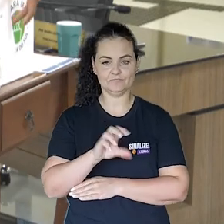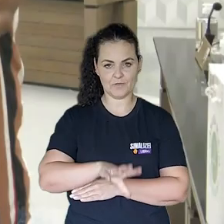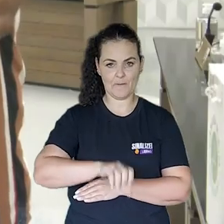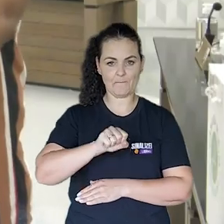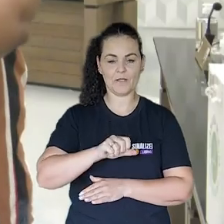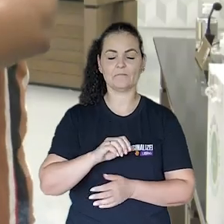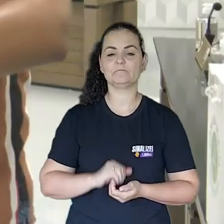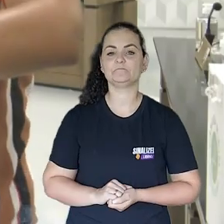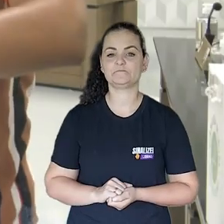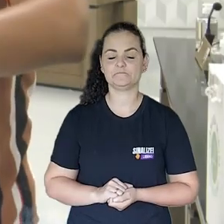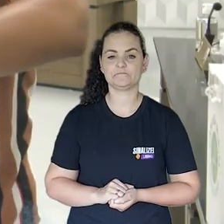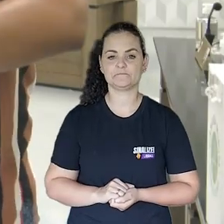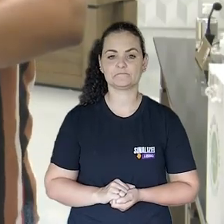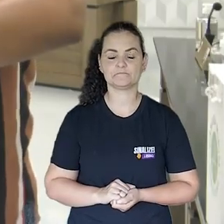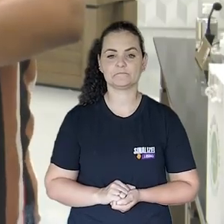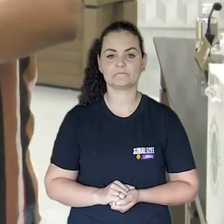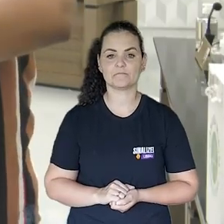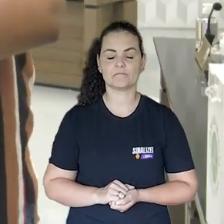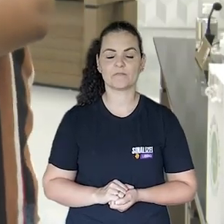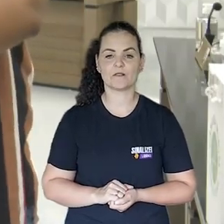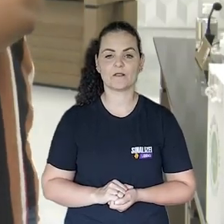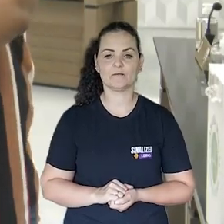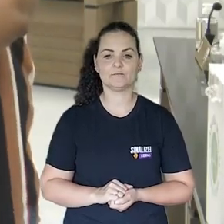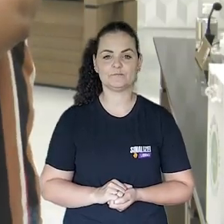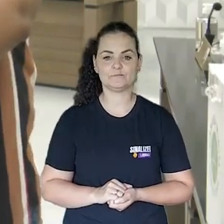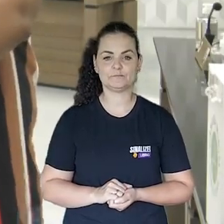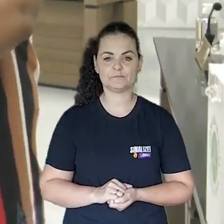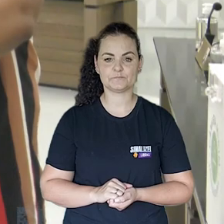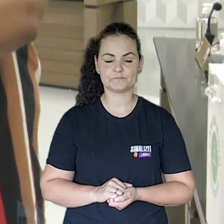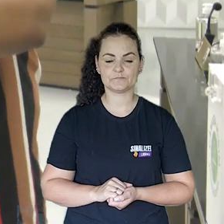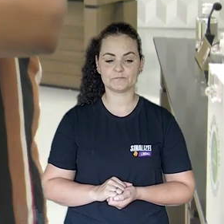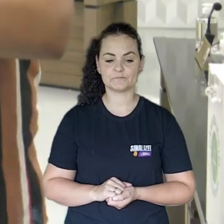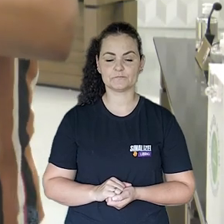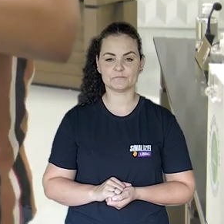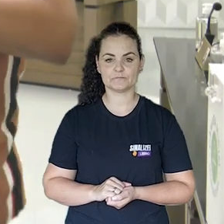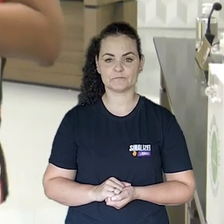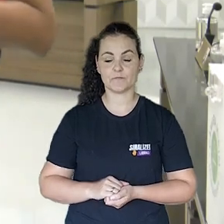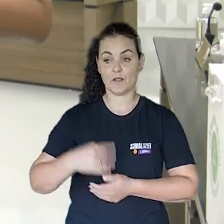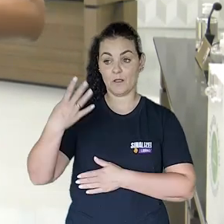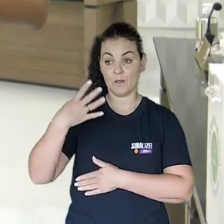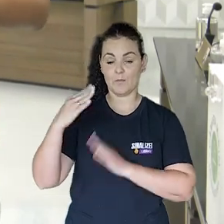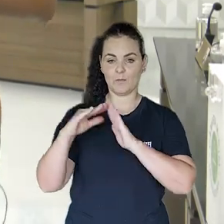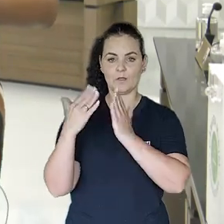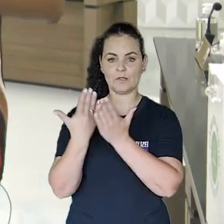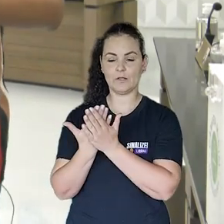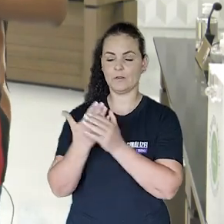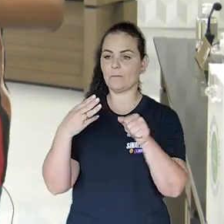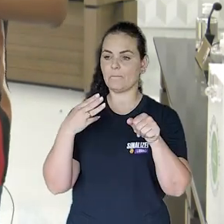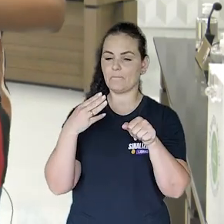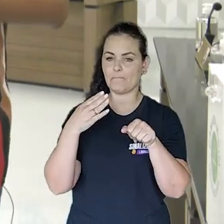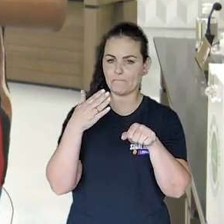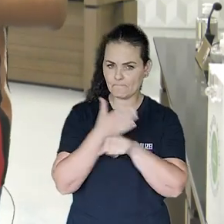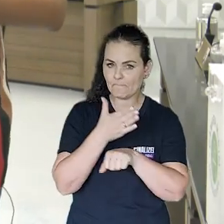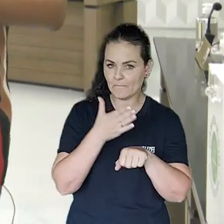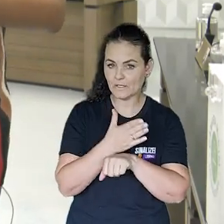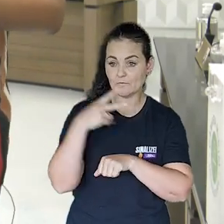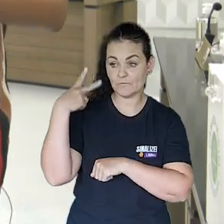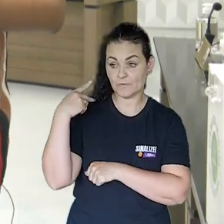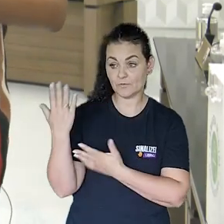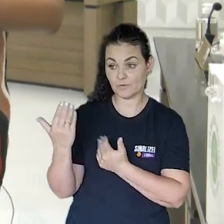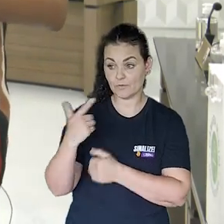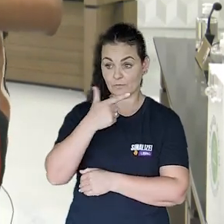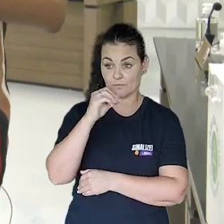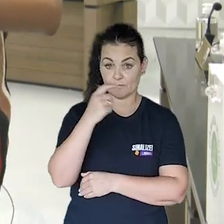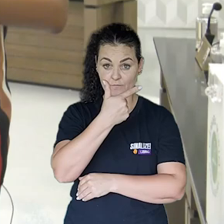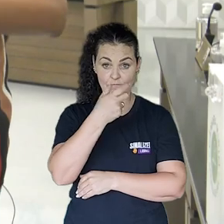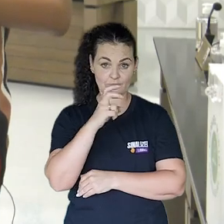A quarta escola que vai participar do programa Vereador Mirim no ano de 2025 é a escola Santo Estevão.